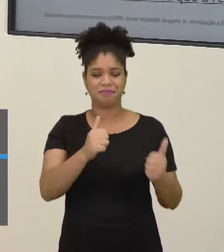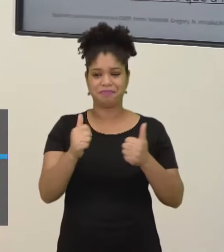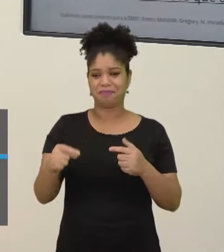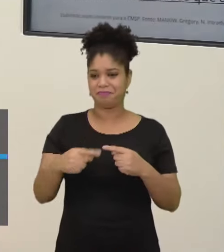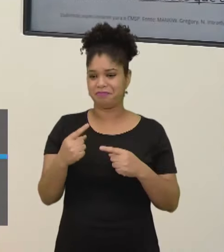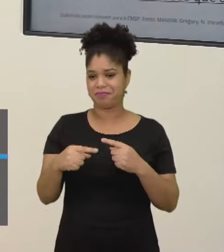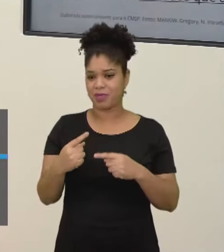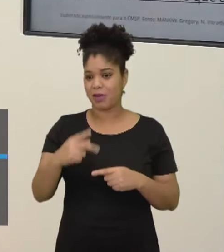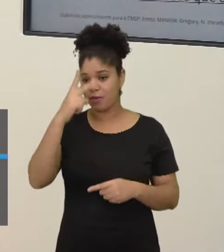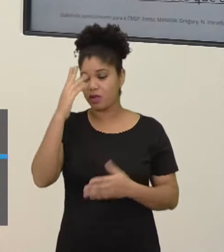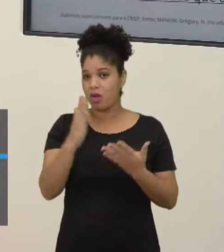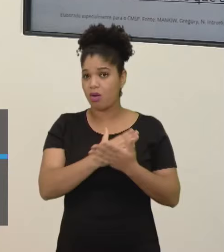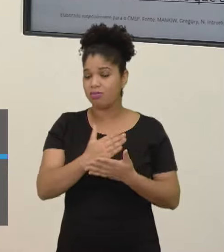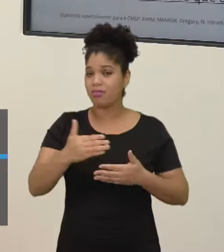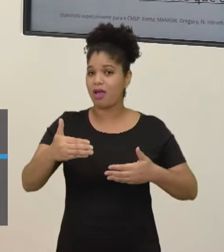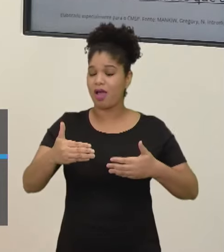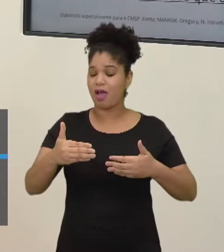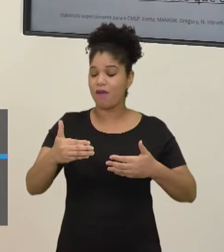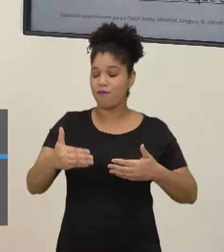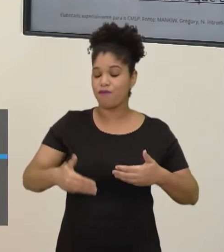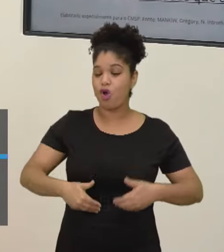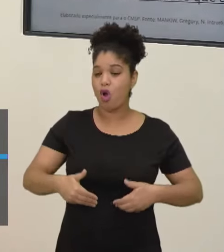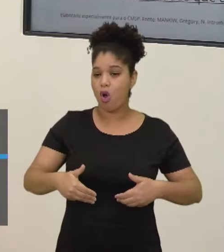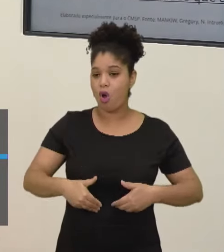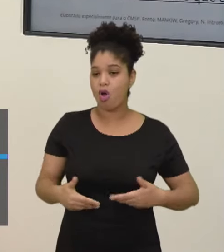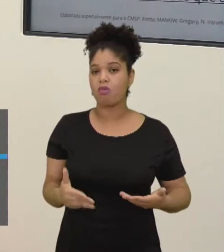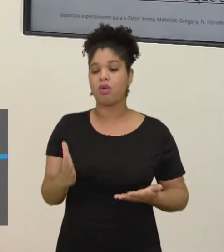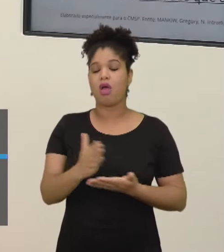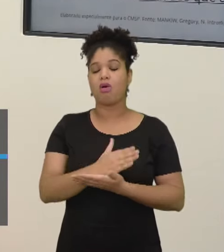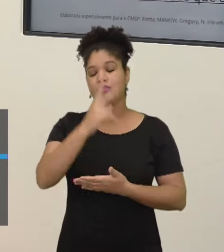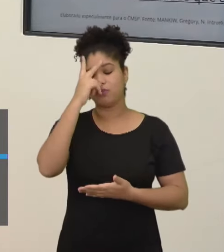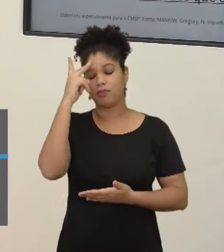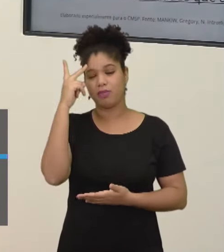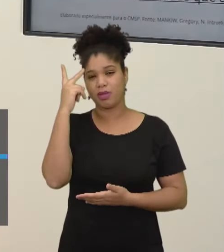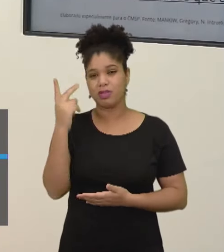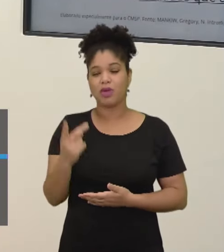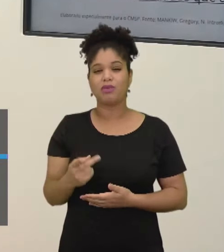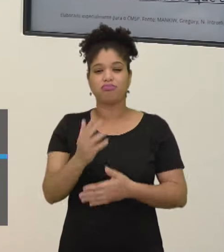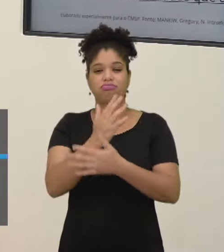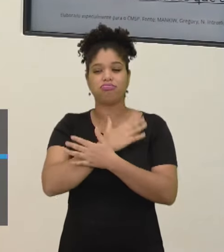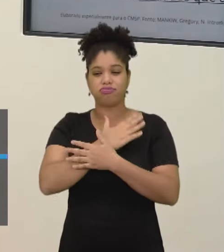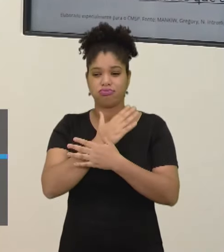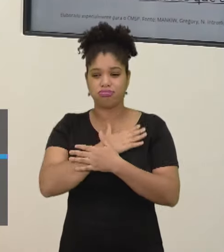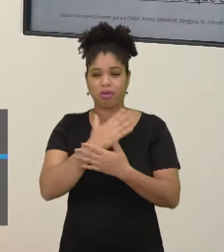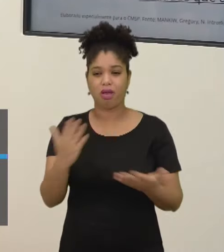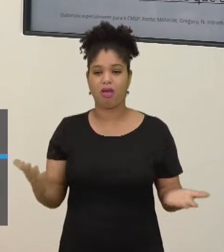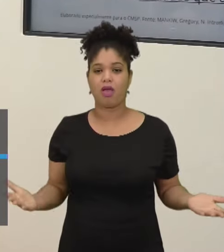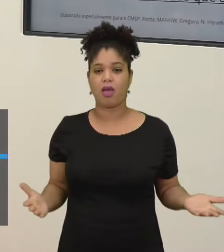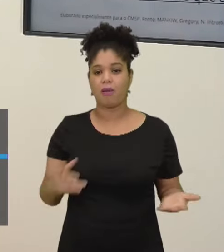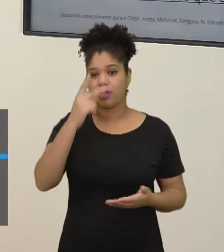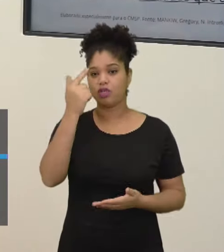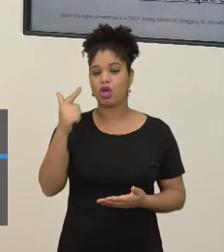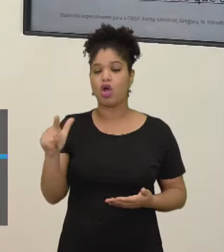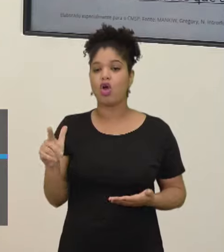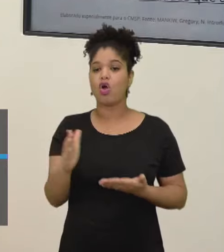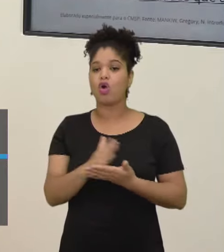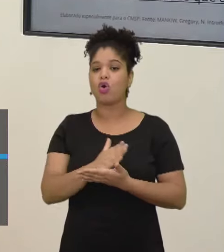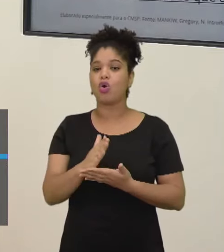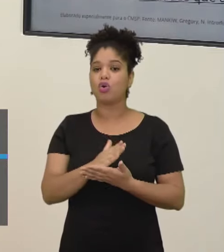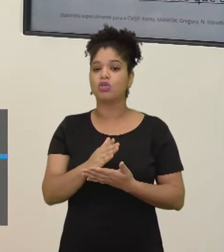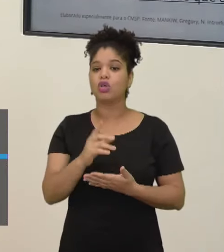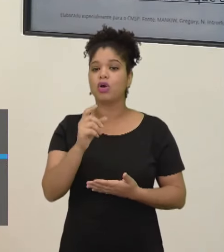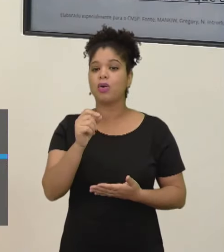gente passando fome, tem gente desempregada, tem gente tendo que usar álcool para acender